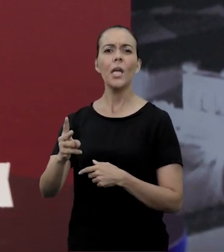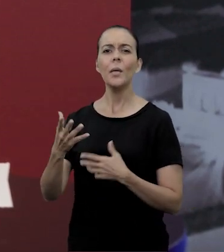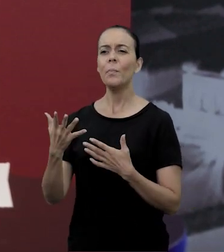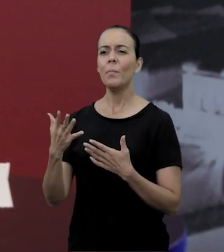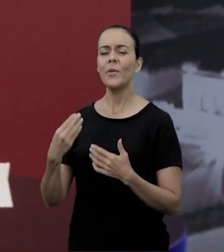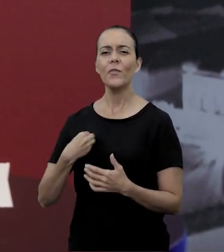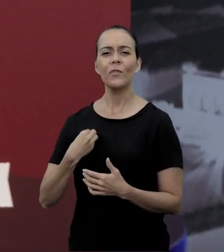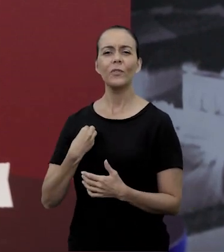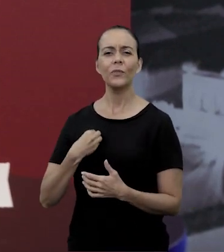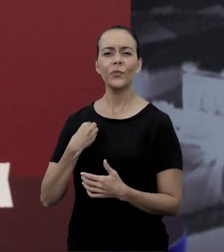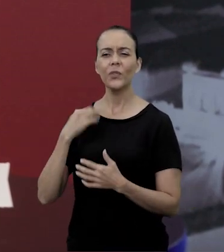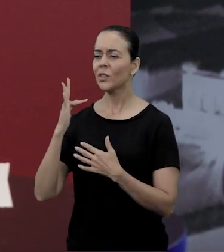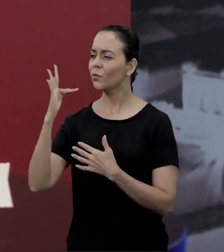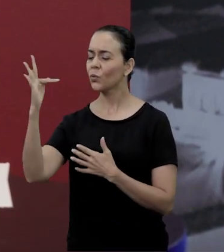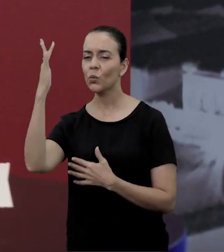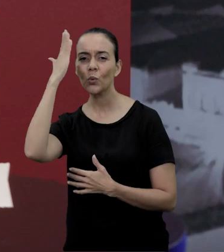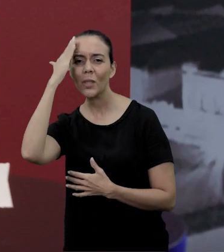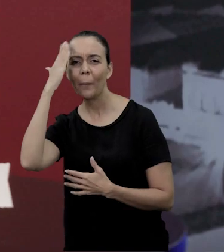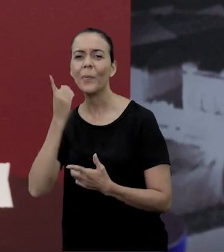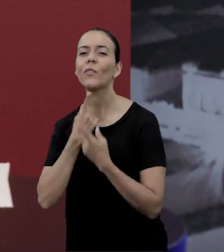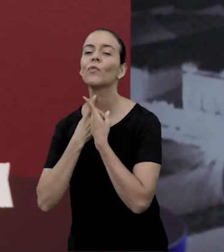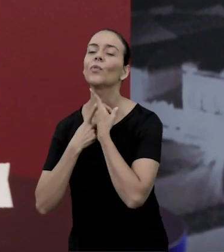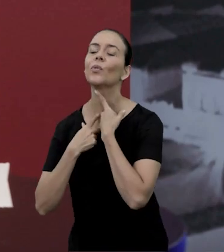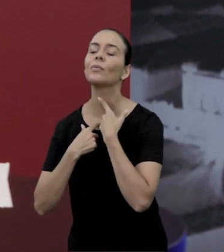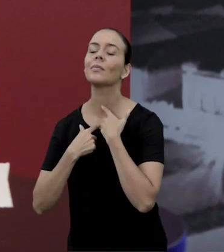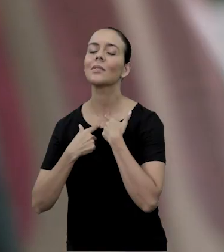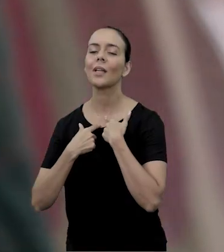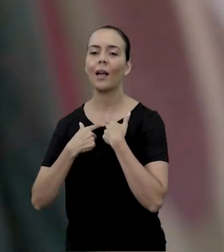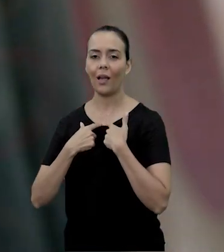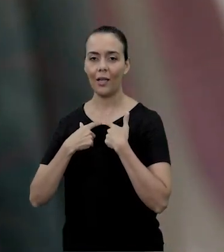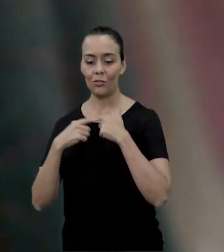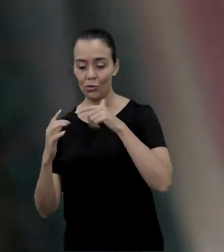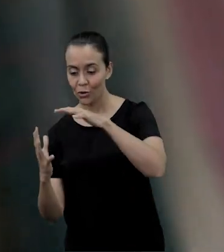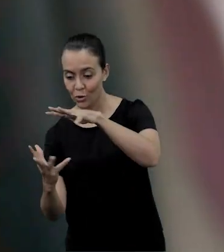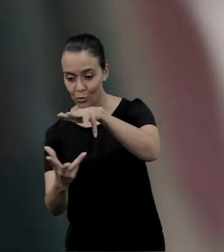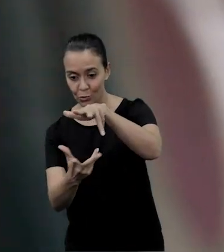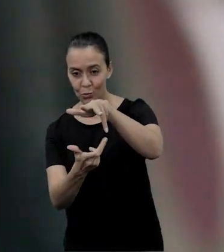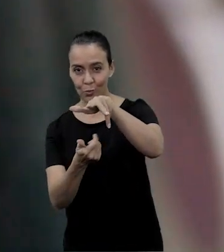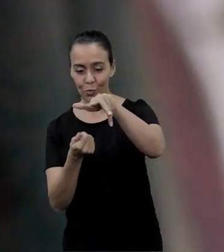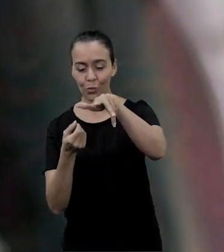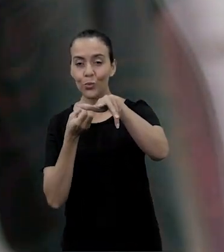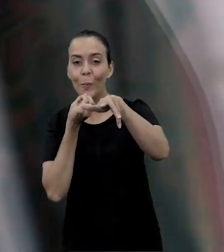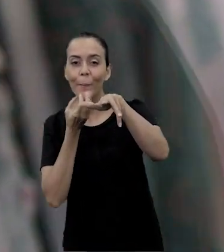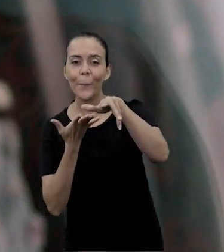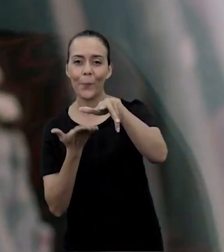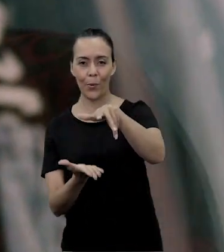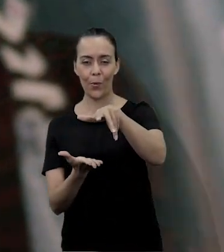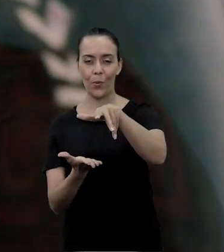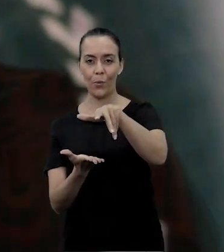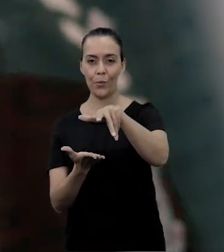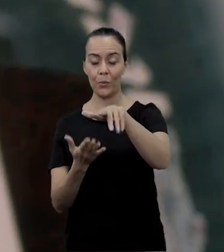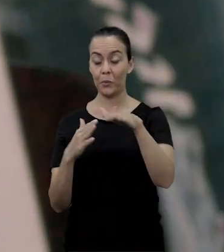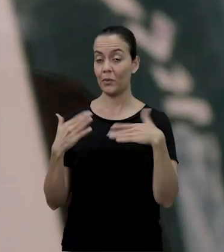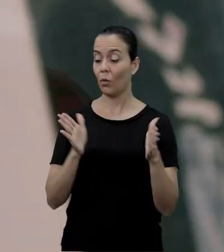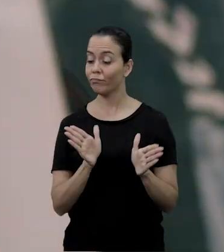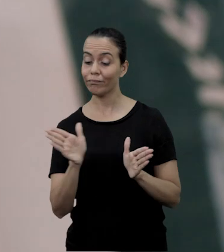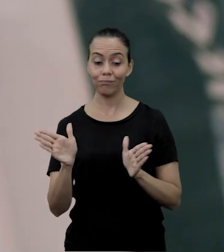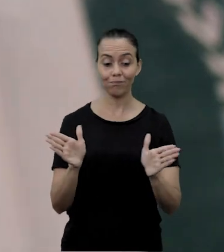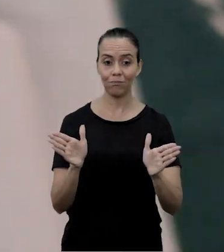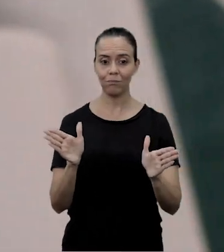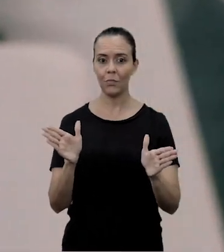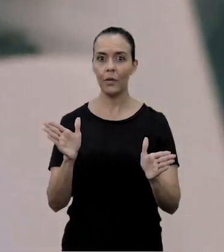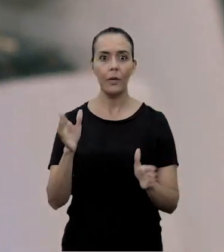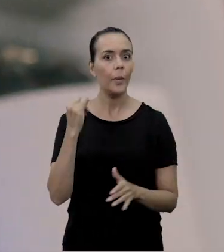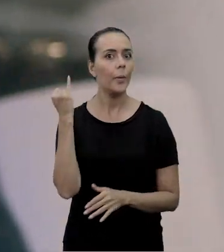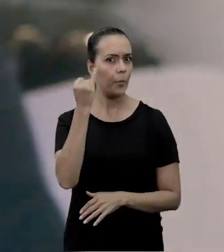propósitos, valores, vocações e um desejo legítimo de deixar um legado positivo. Então é interessante pensar